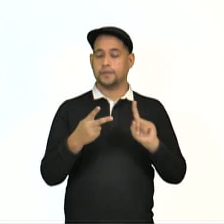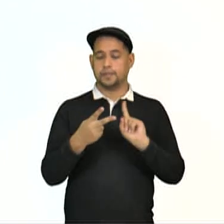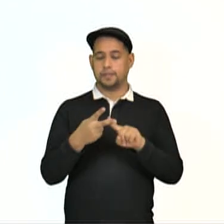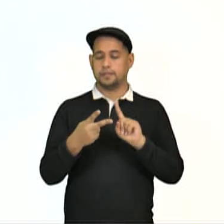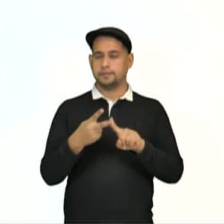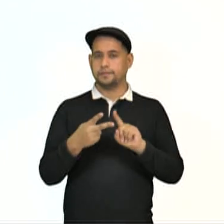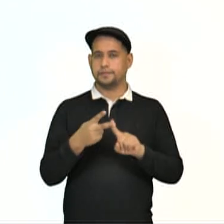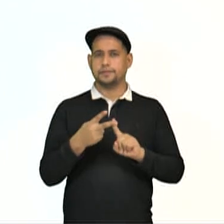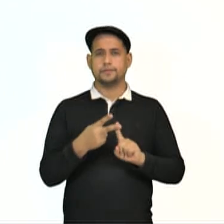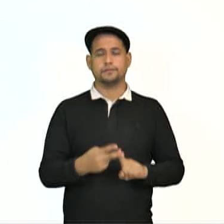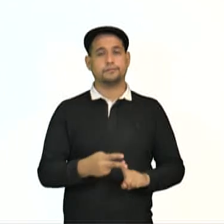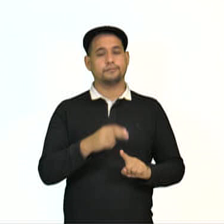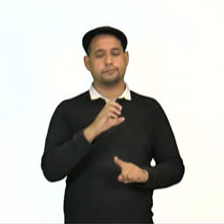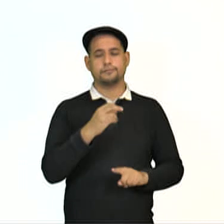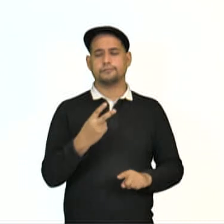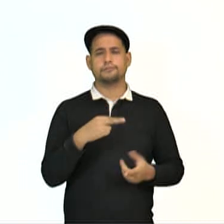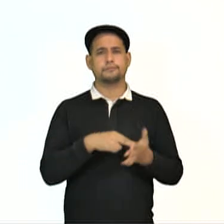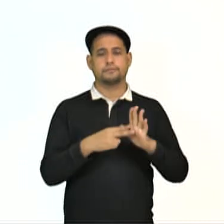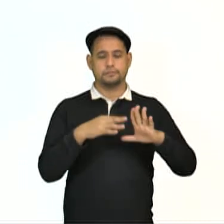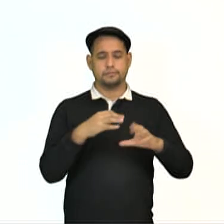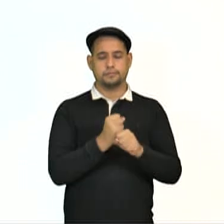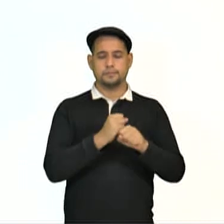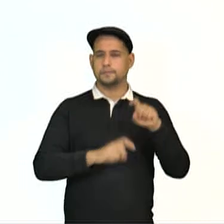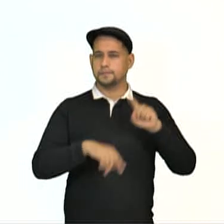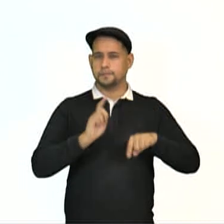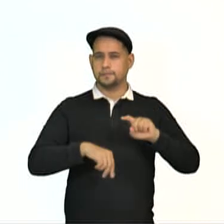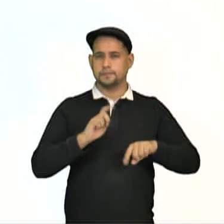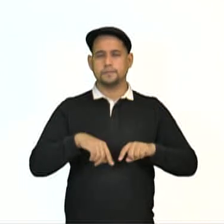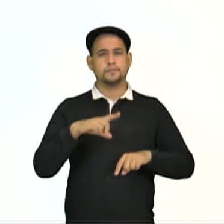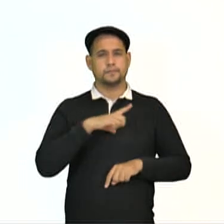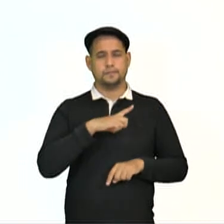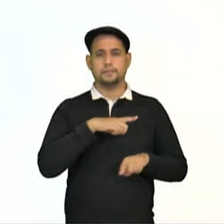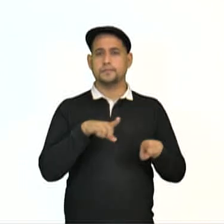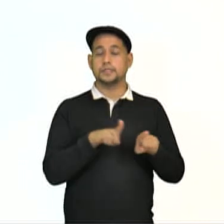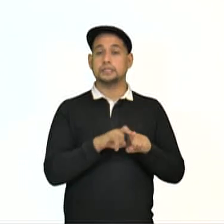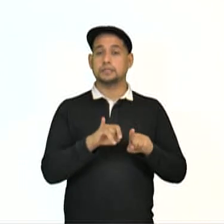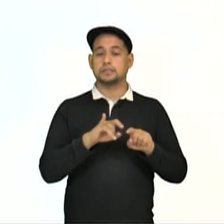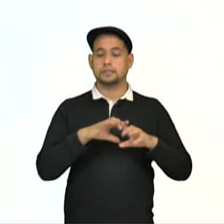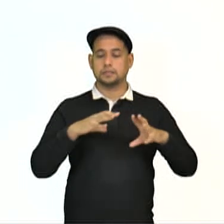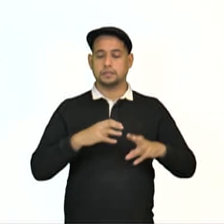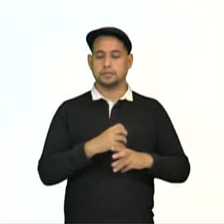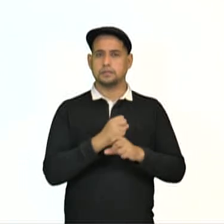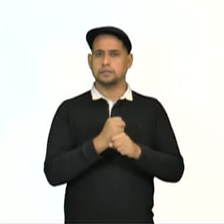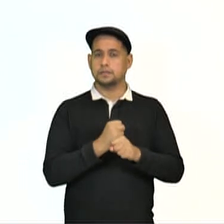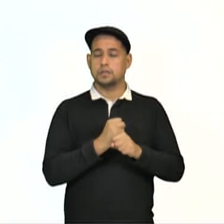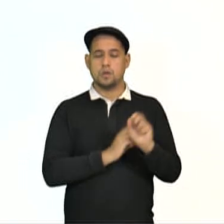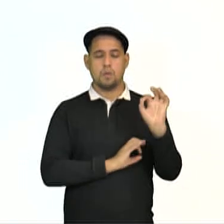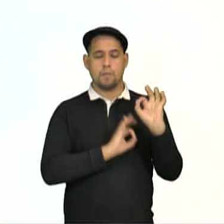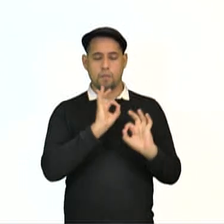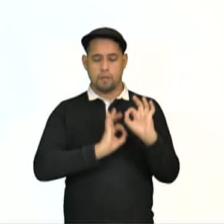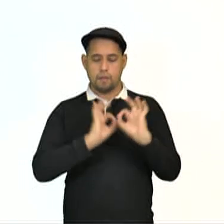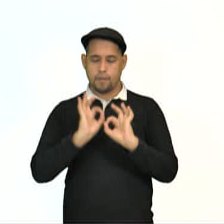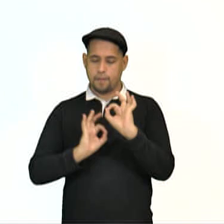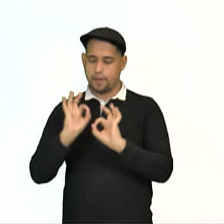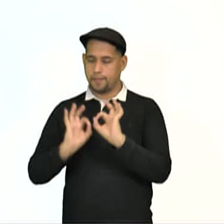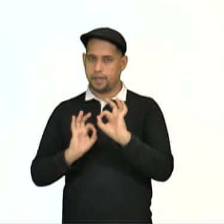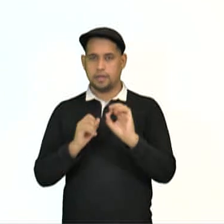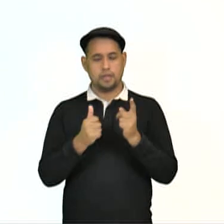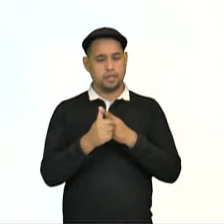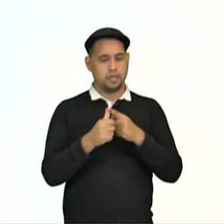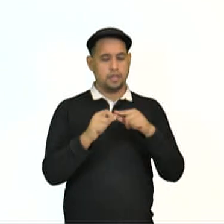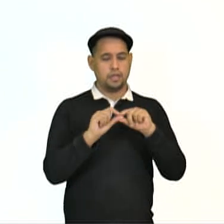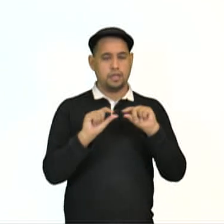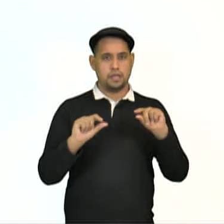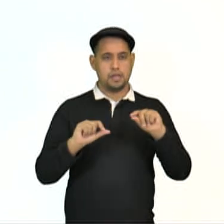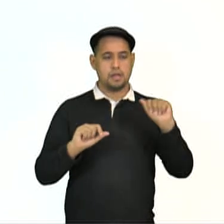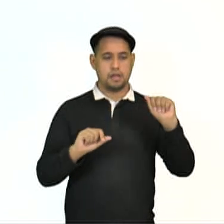Segundo, C12 é a soma dos produtos obtidos quando se multiplica ordenadamente a primeira linha